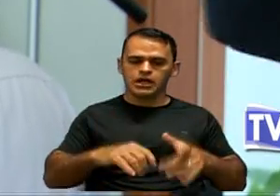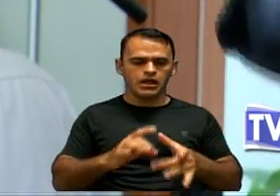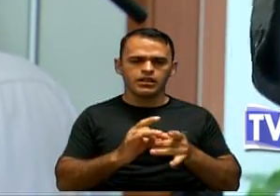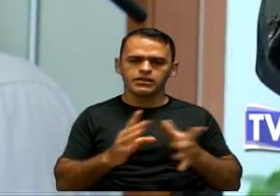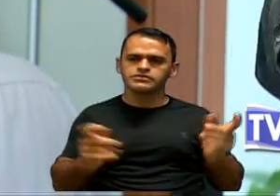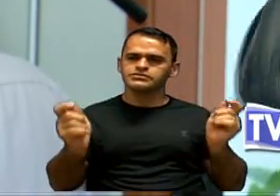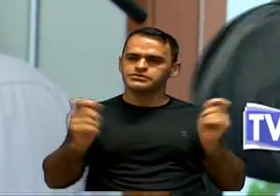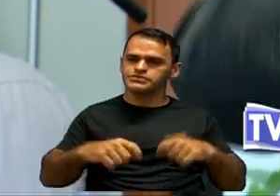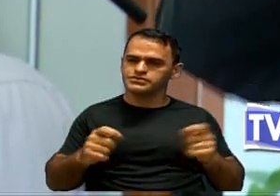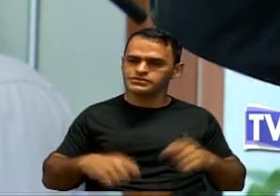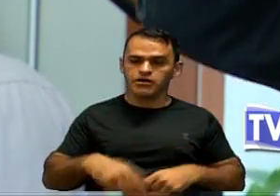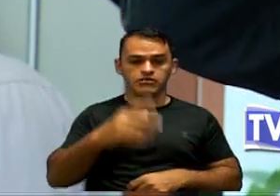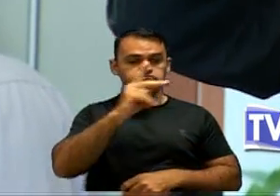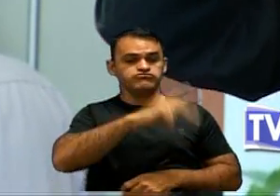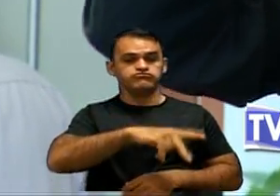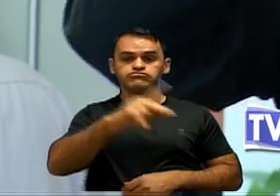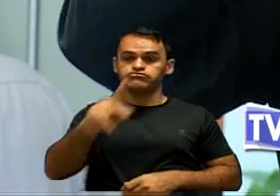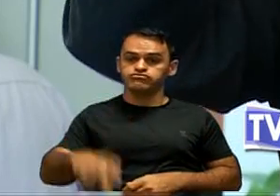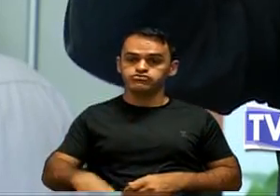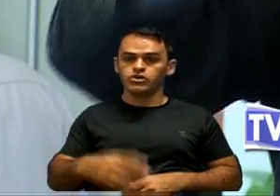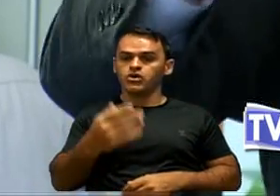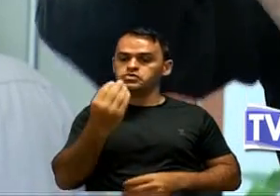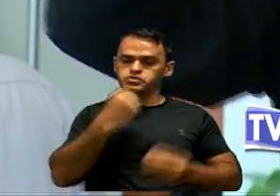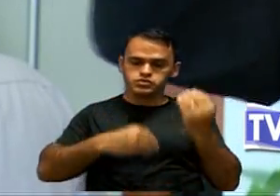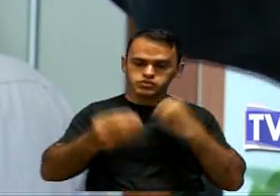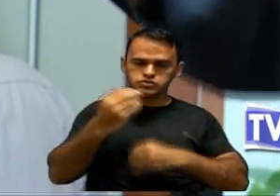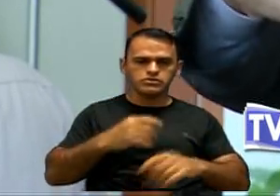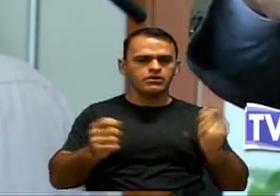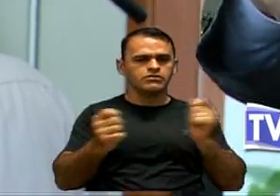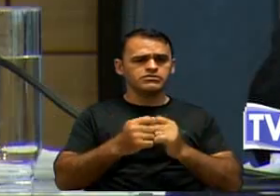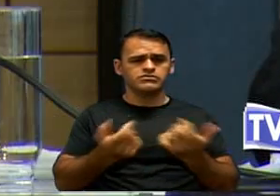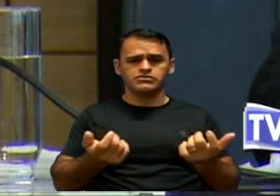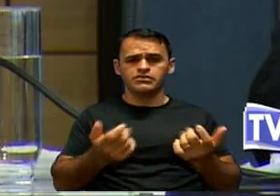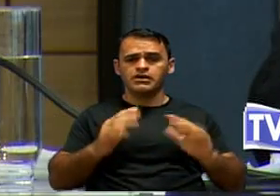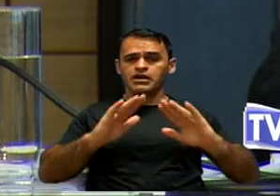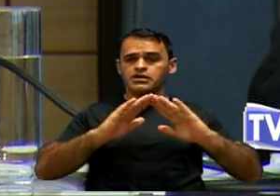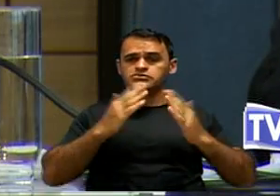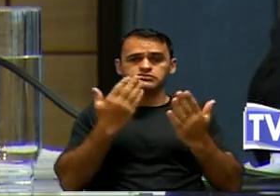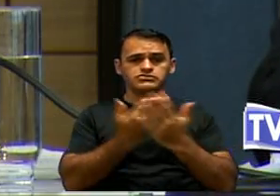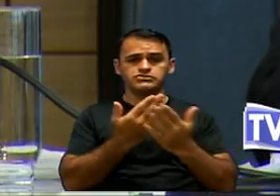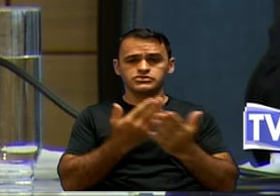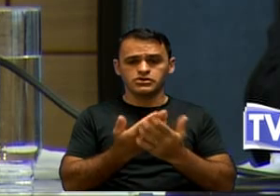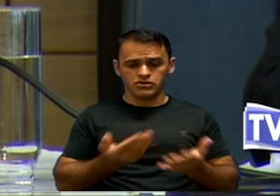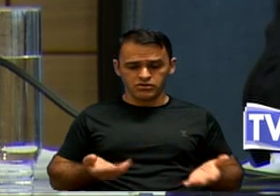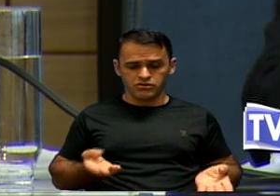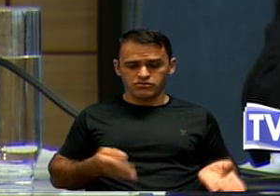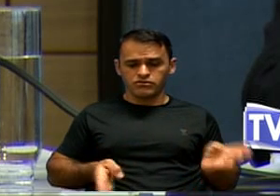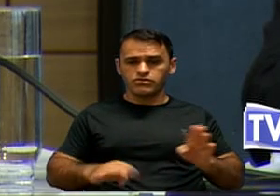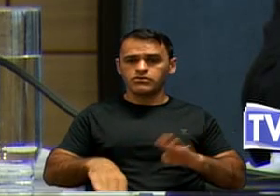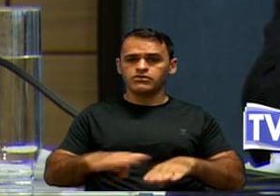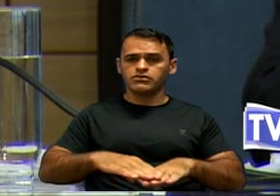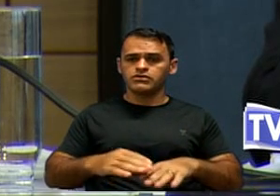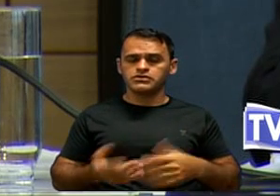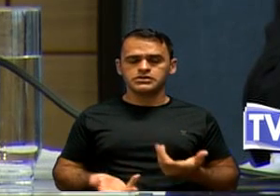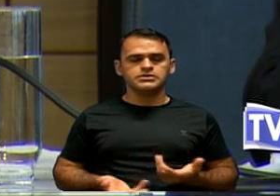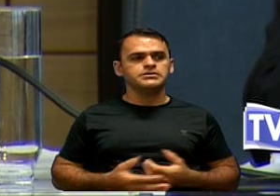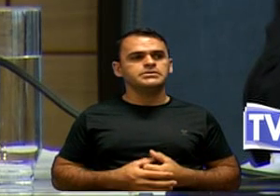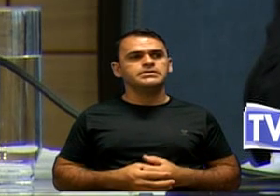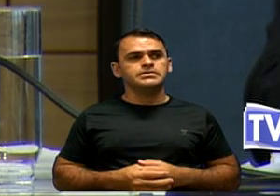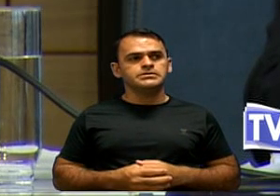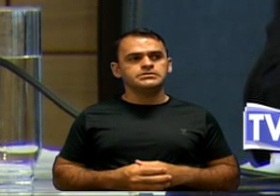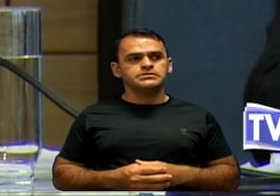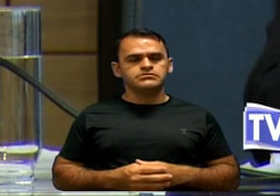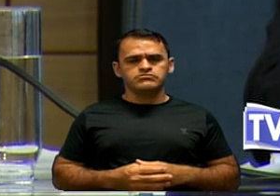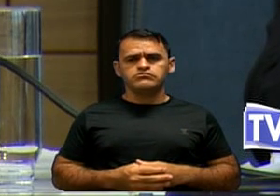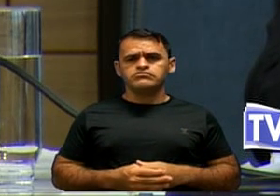na creche limpam. Até mesmo trocam as fraldas, para não falar aqui dos nossos filhos. Eu queria que você explicasse, porque